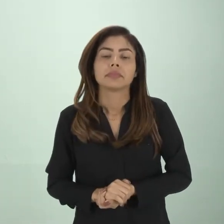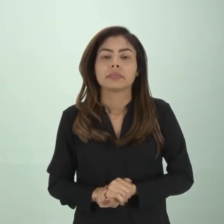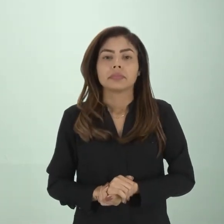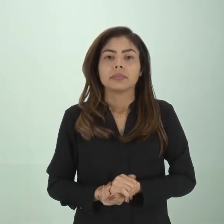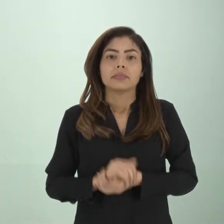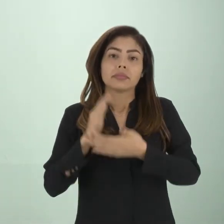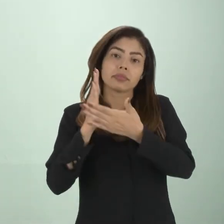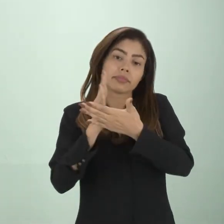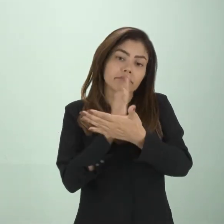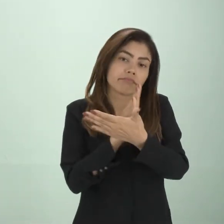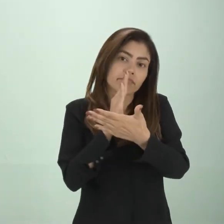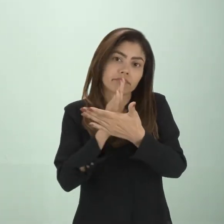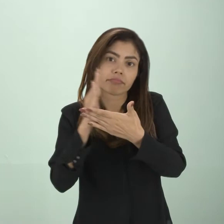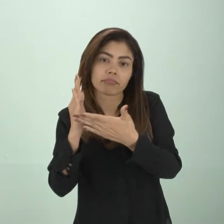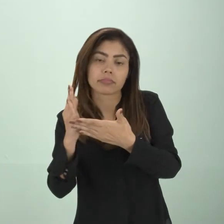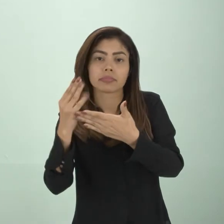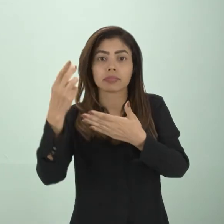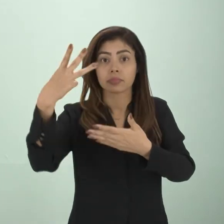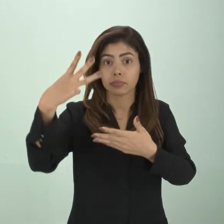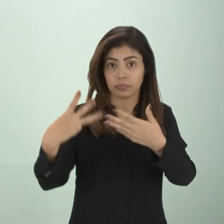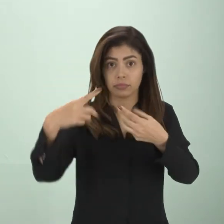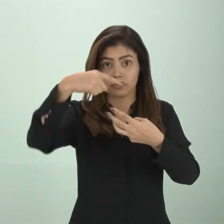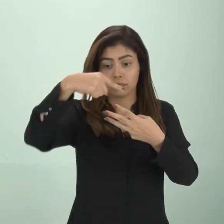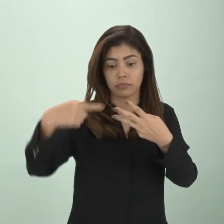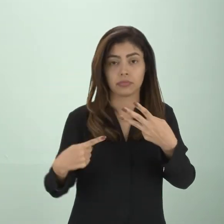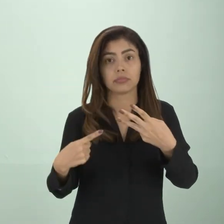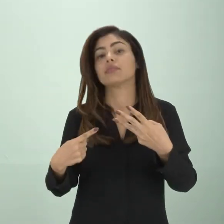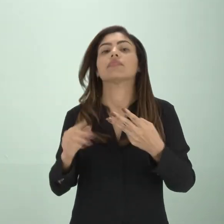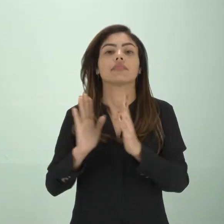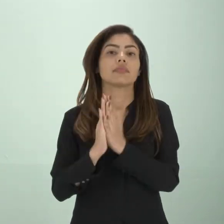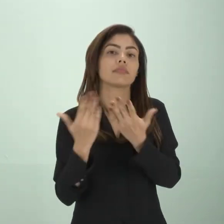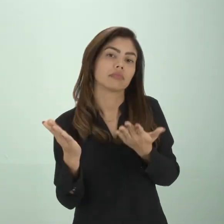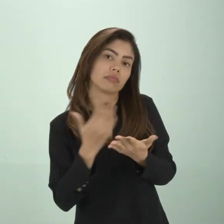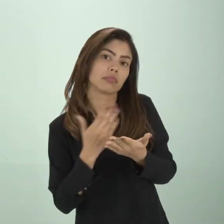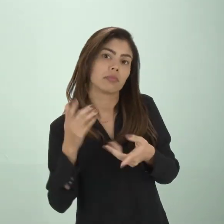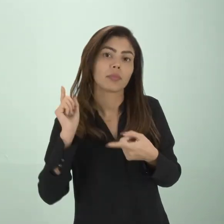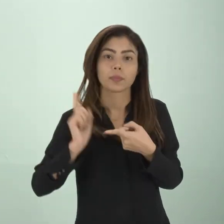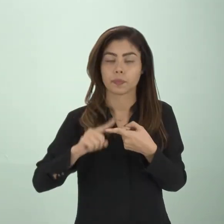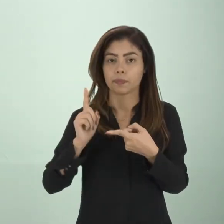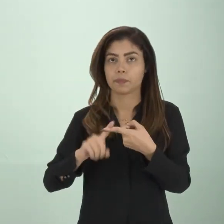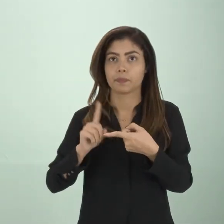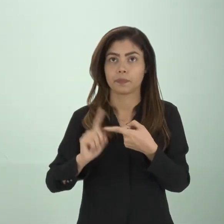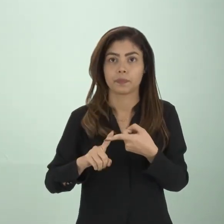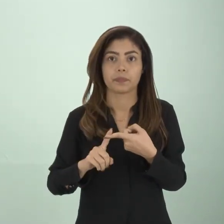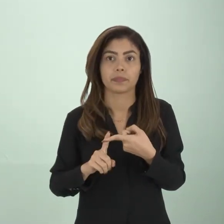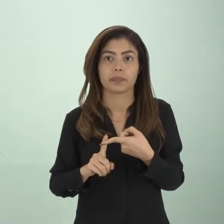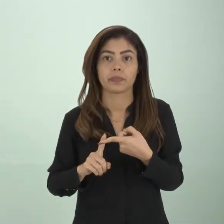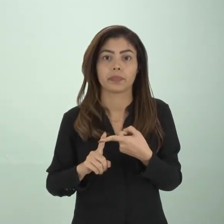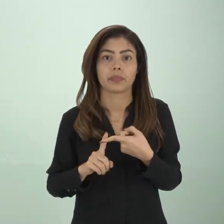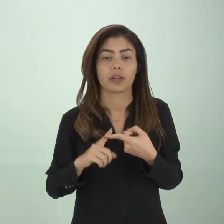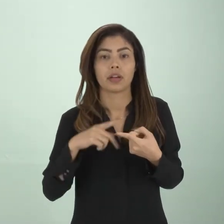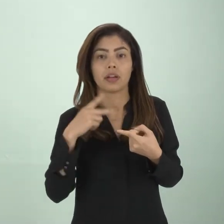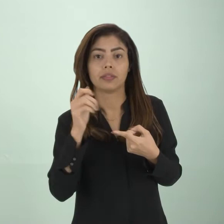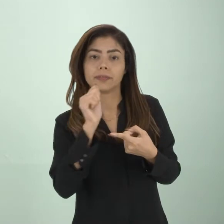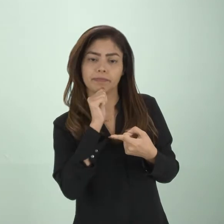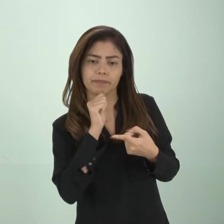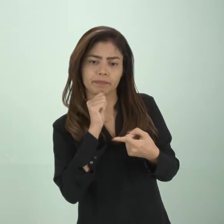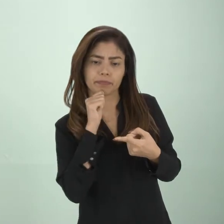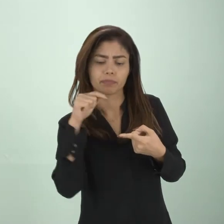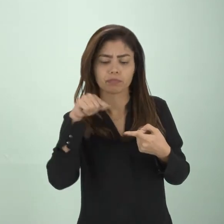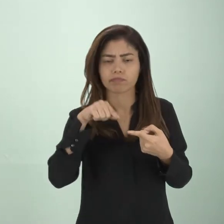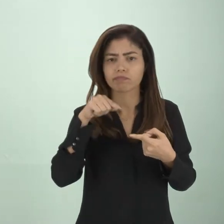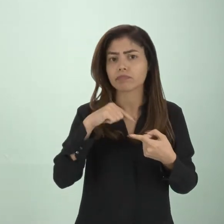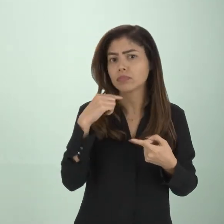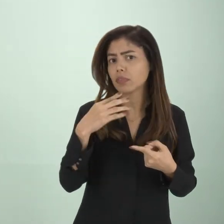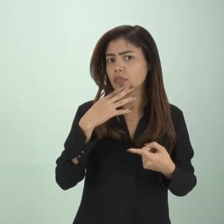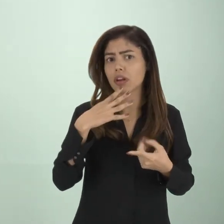obra é dividida, na verdade, em 3 livros. No primeiro livro, Santo Agostinho, ele ainda não havia